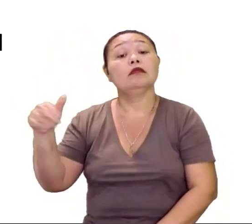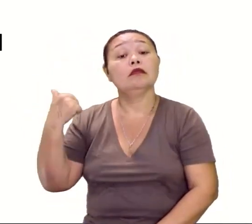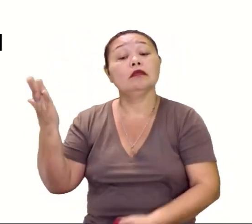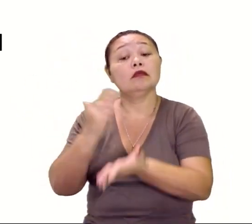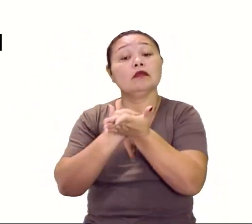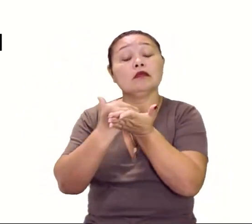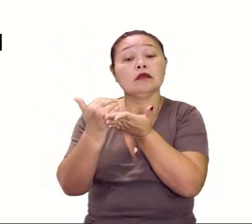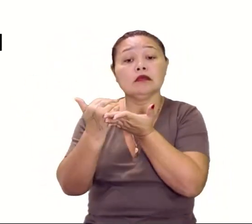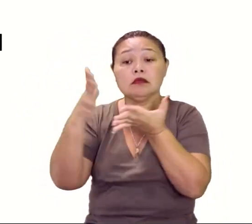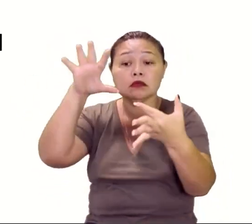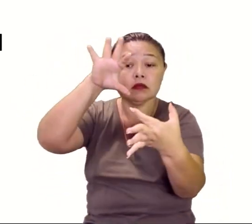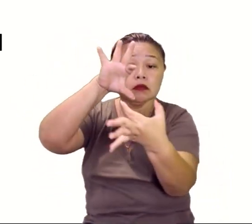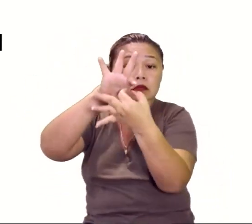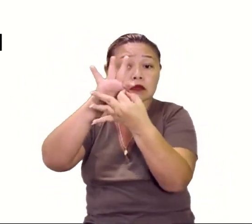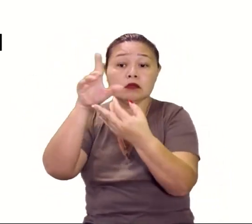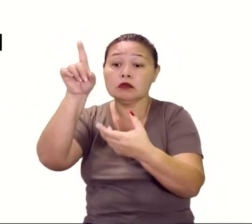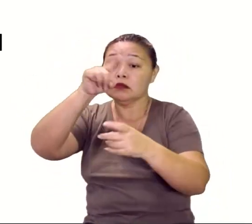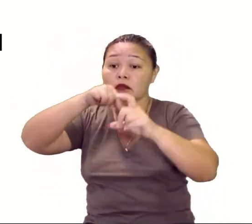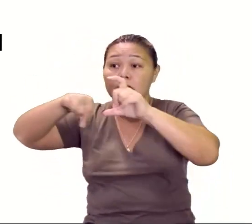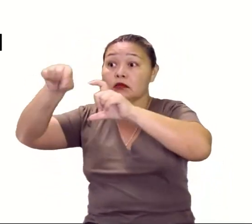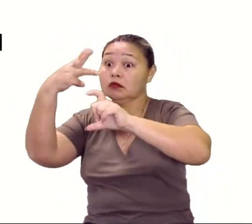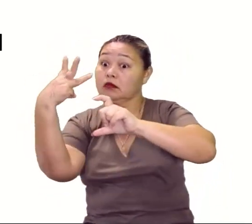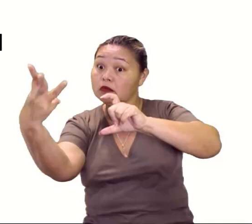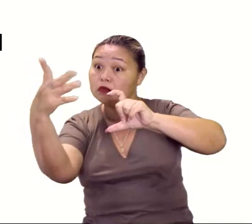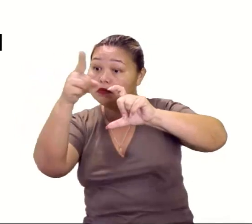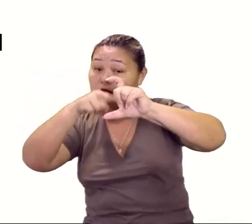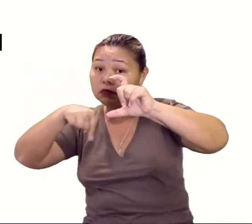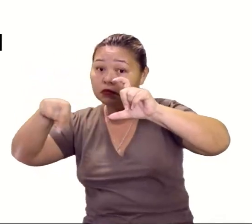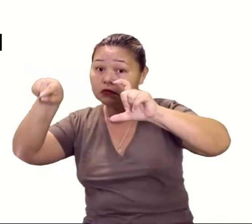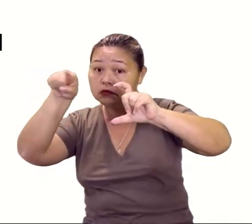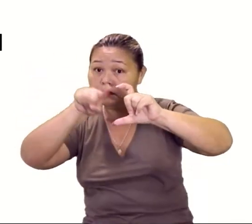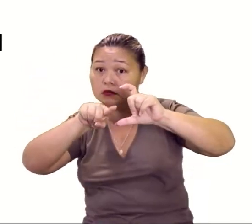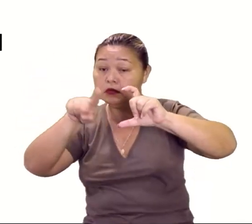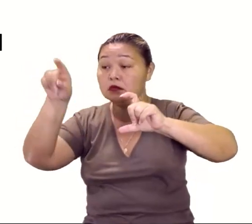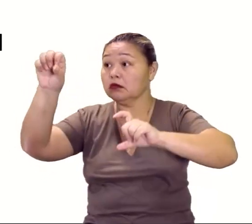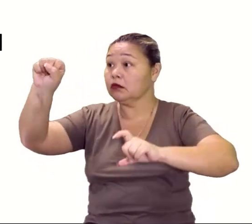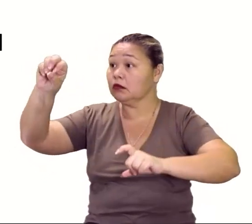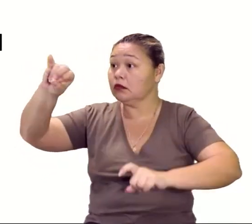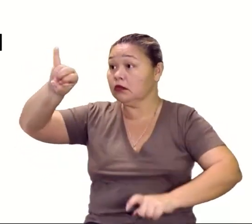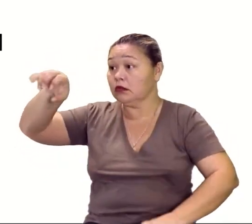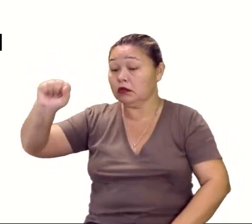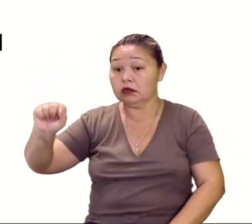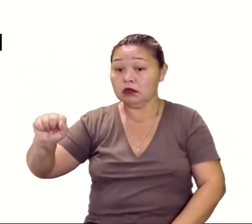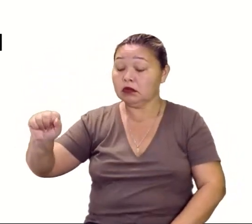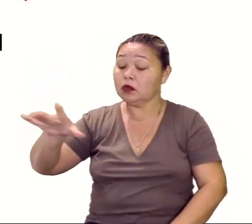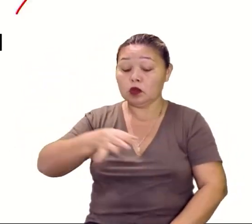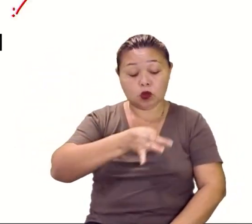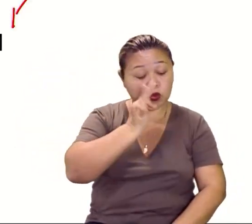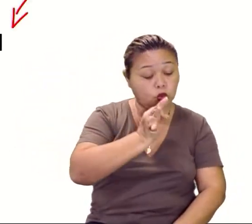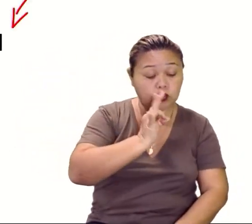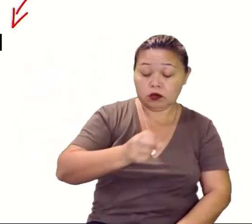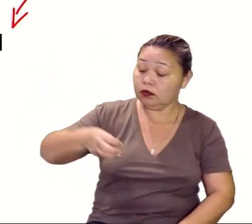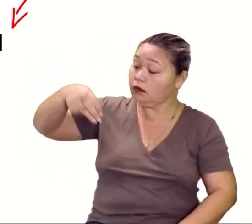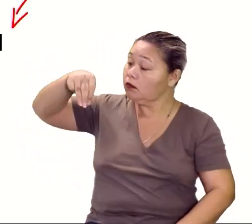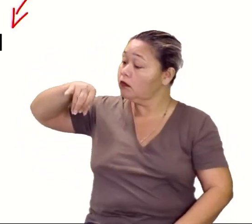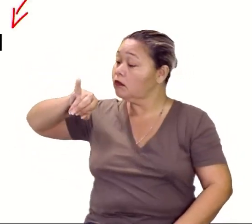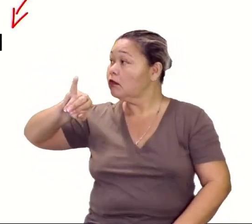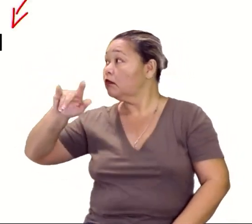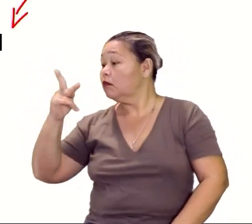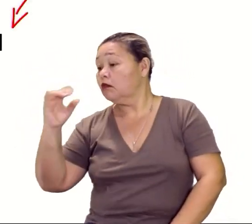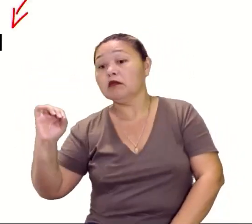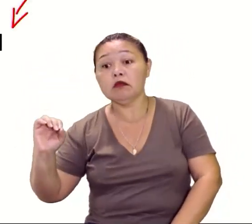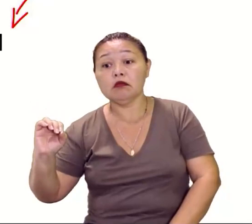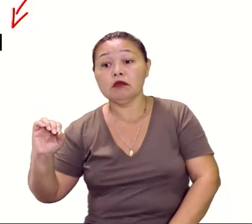assim, interceptando 3 circunferências. Uma é soja, uma é café e a outra é